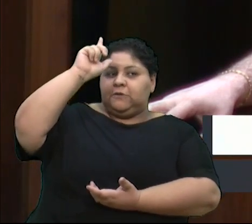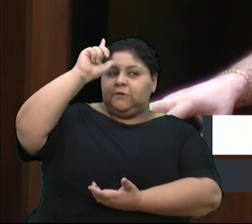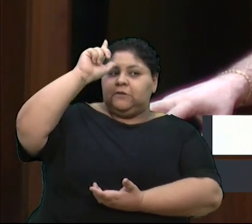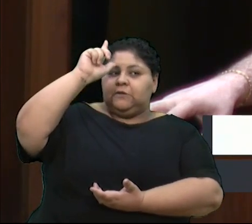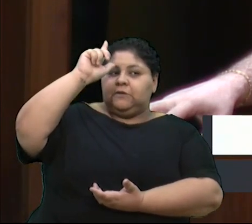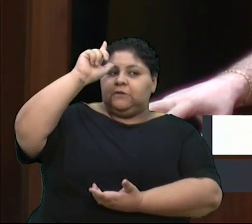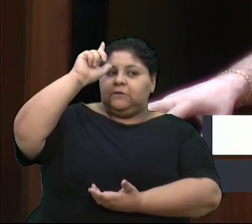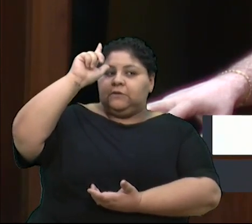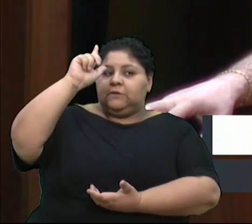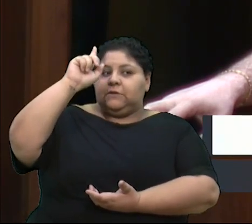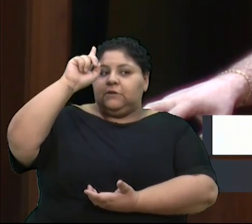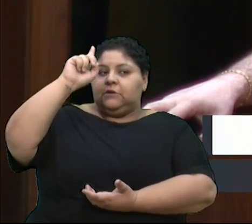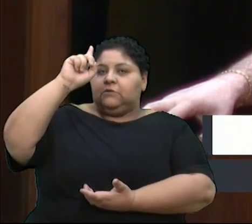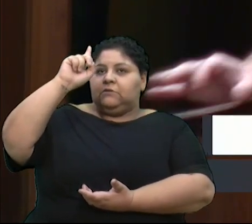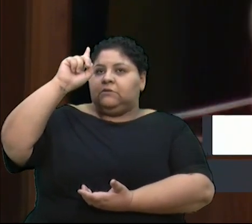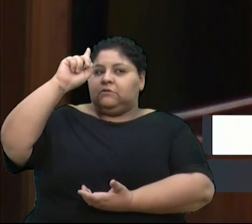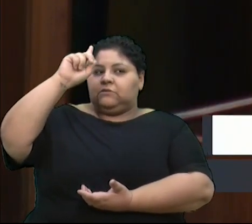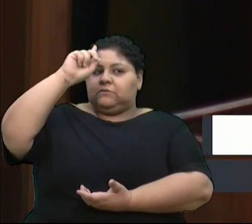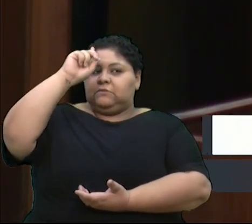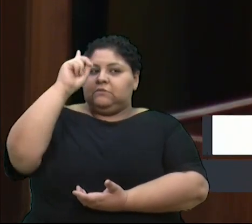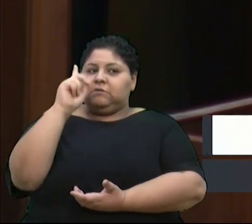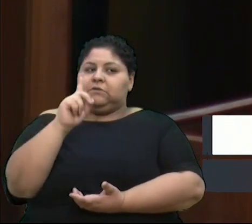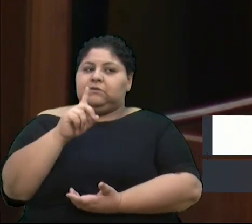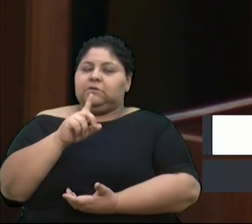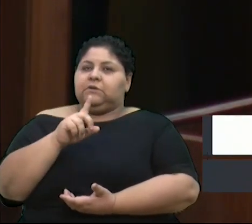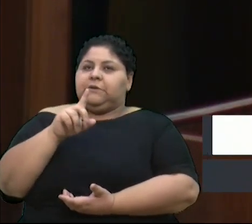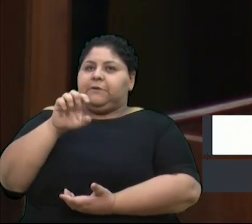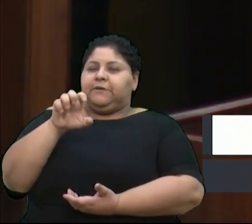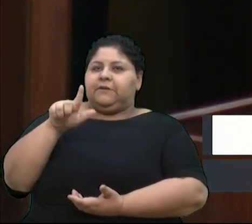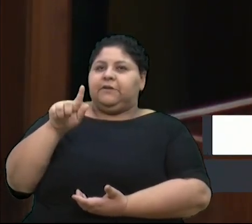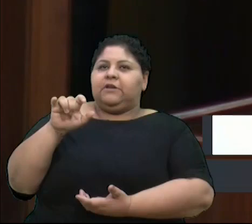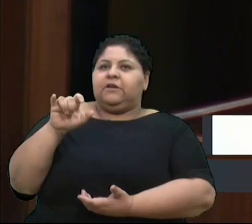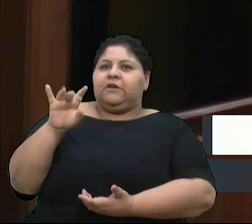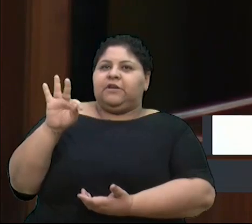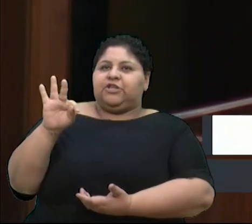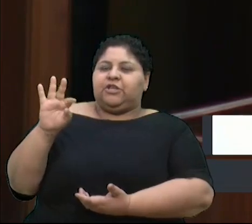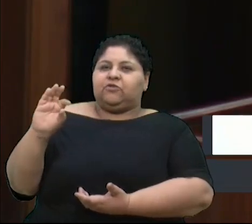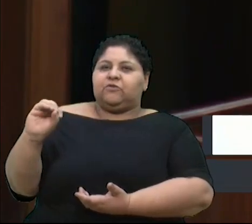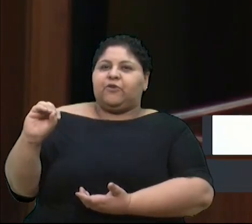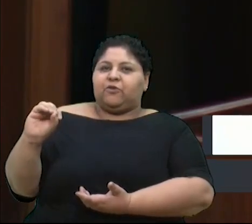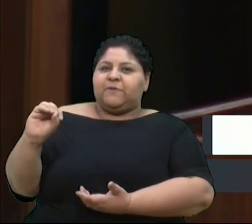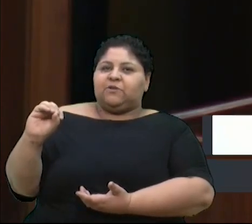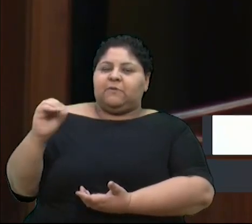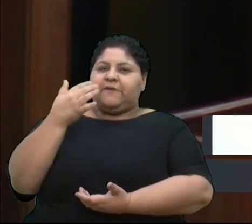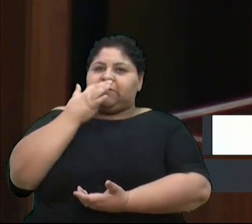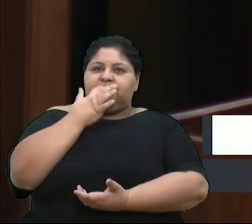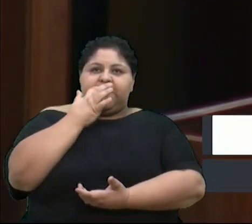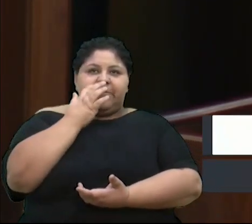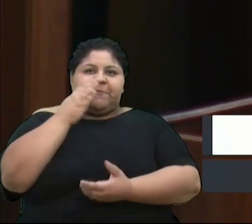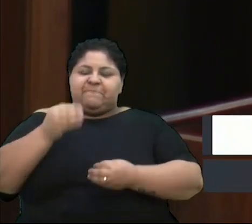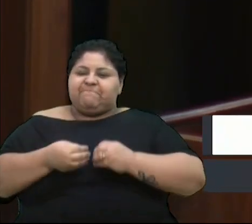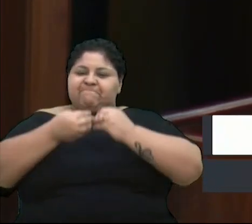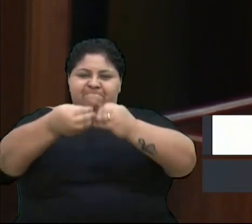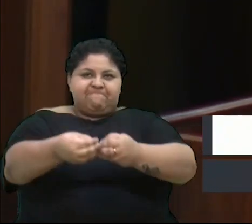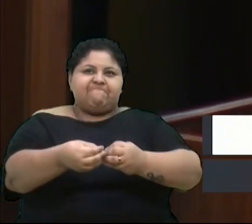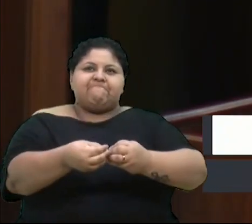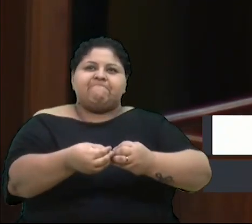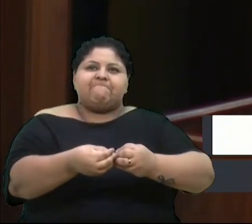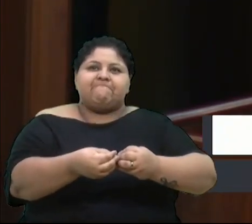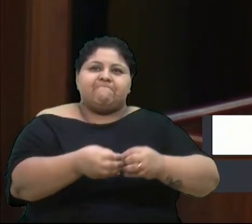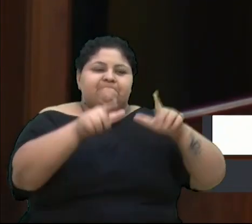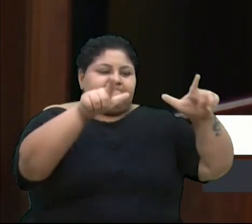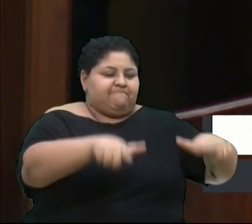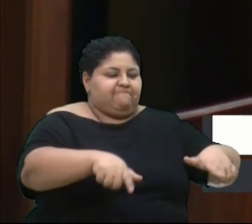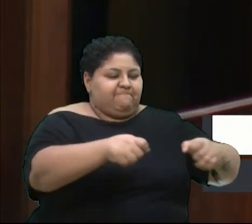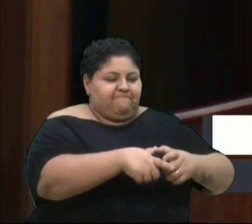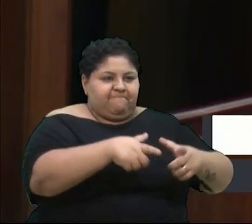paz. Em troca de paz, eles deram a península de Sinai, uma área